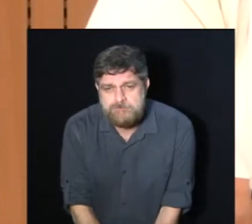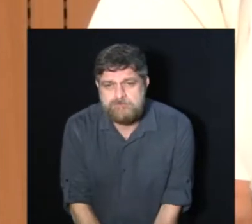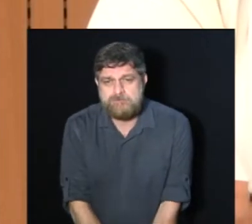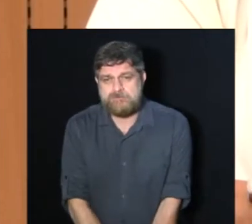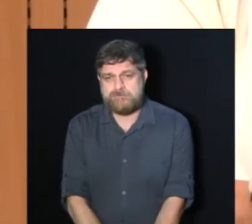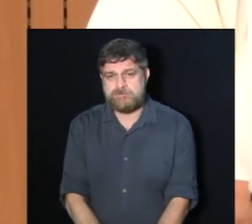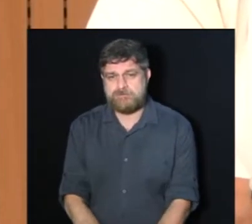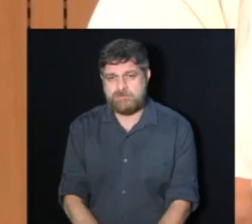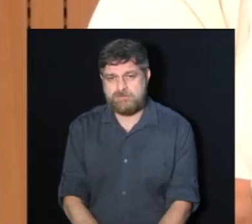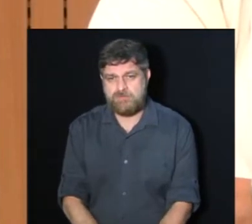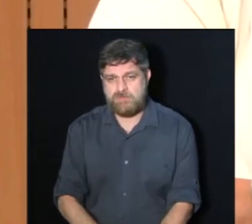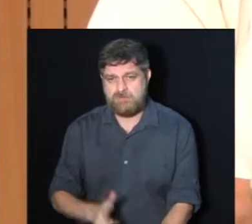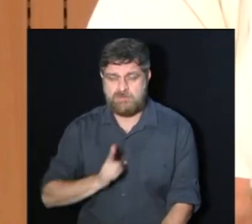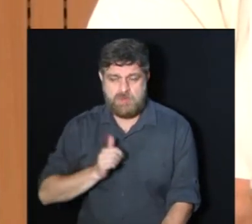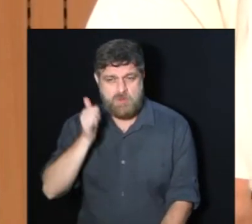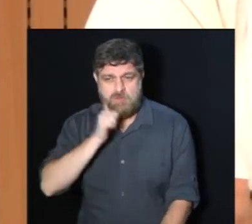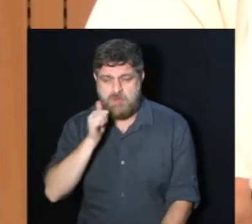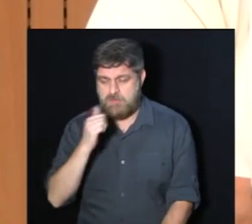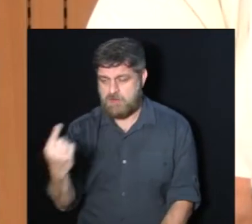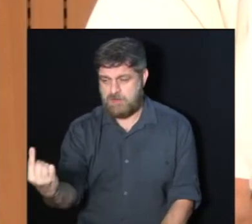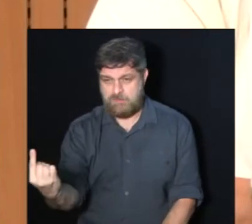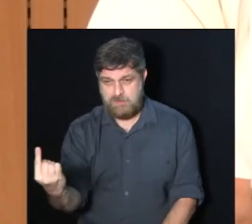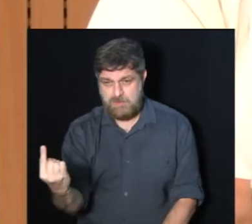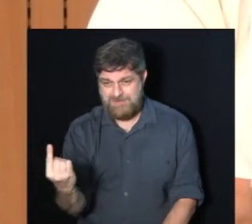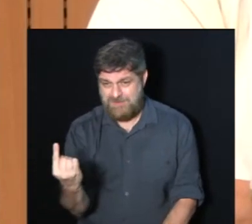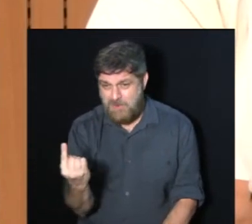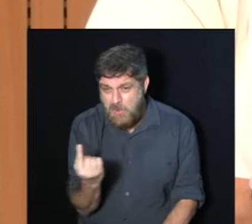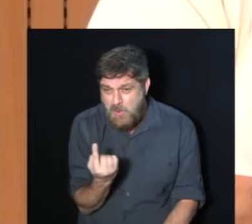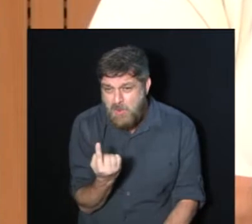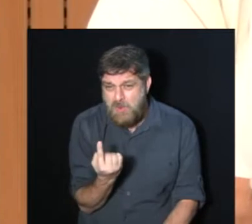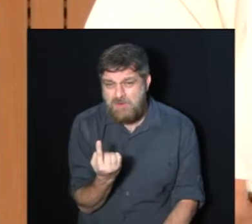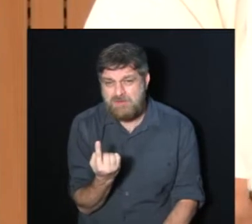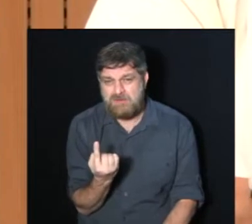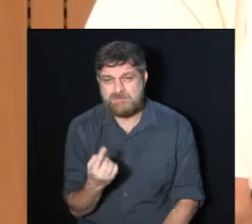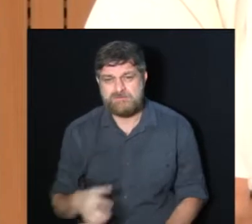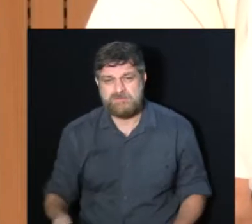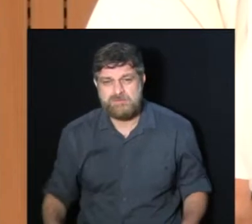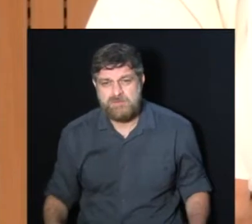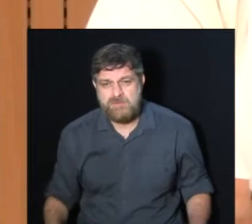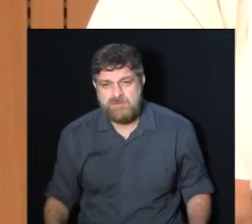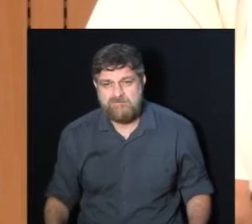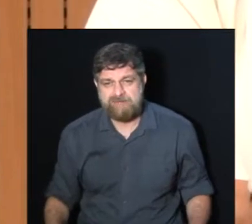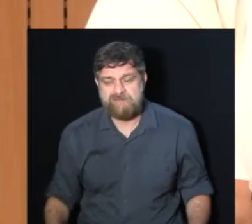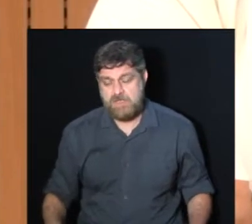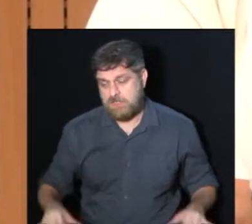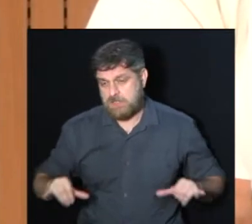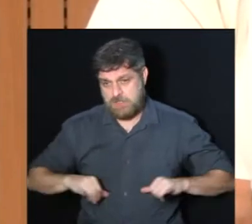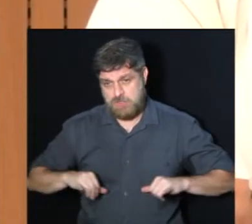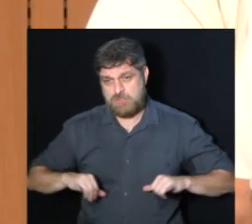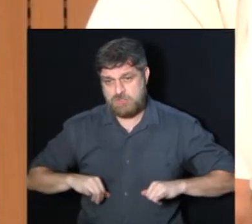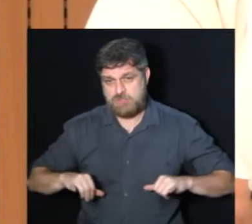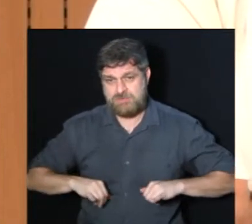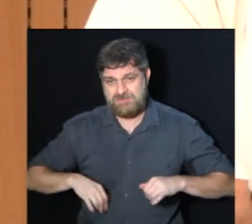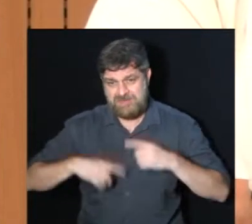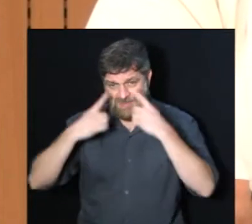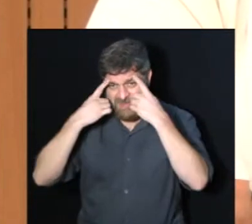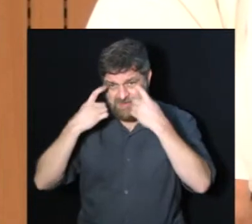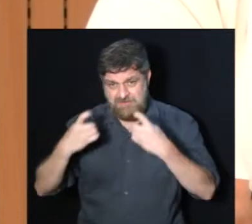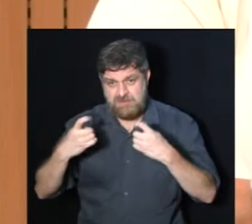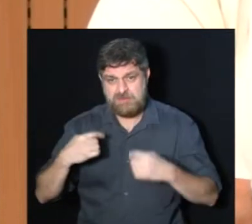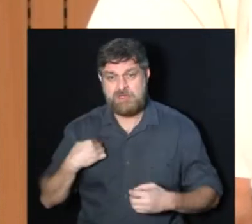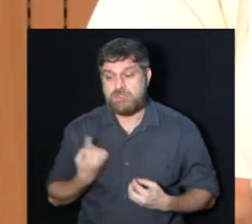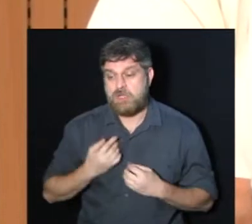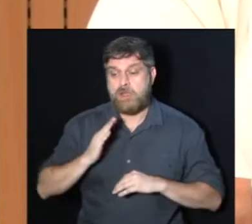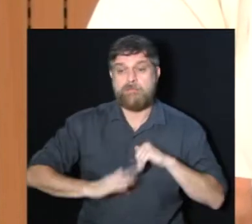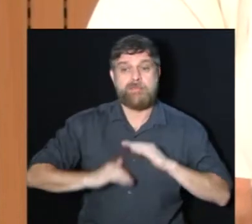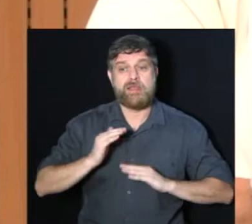recebe, quando uma mulher vem dizer que ela está sofrendo essa violência, como é que nós vamos fazer?